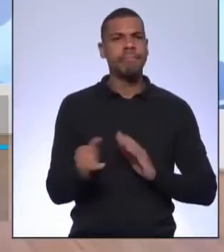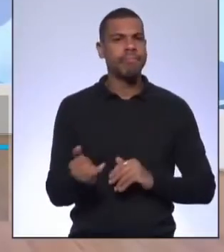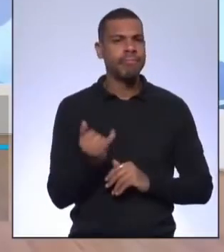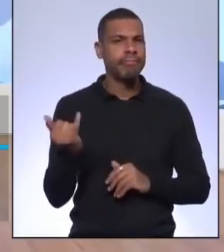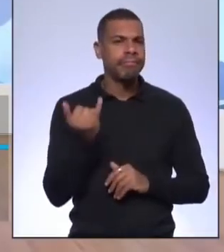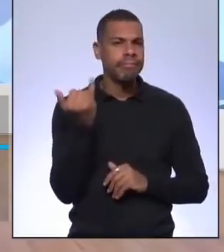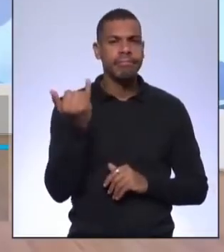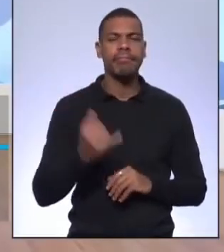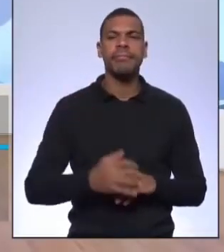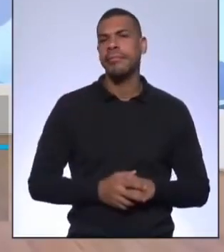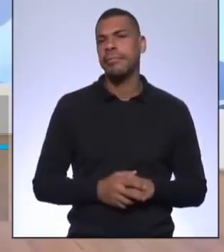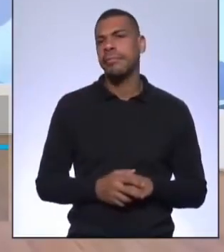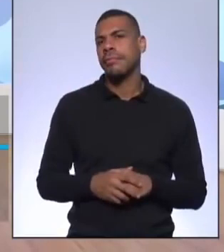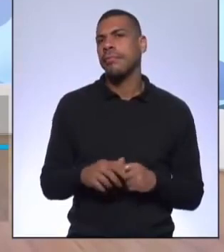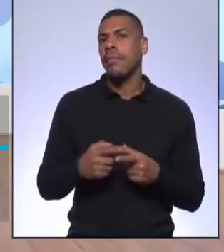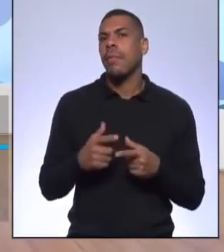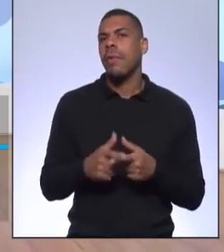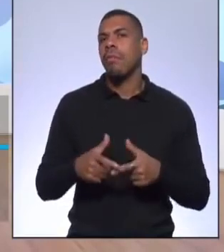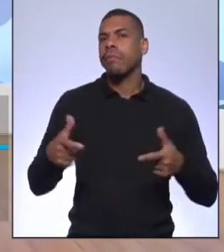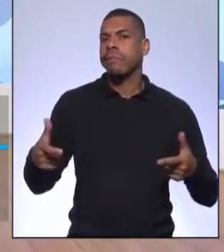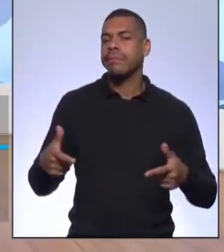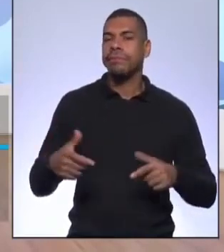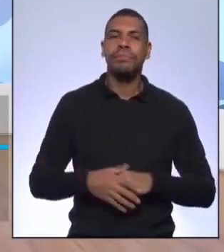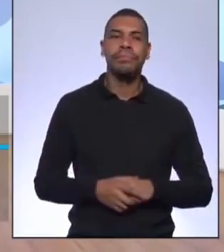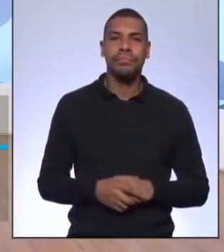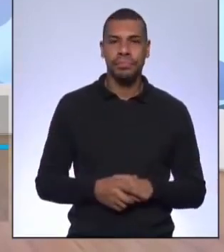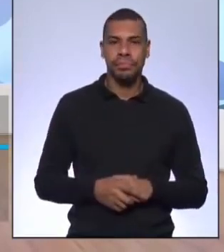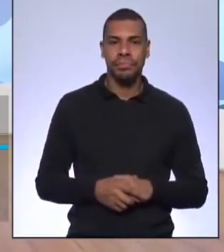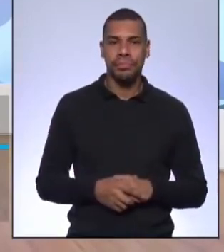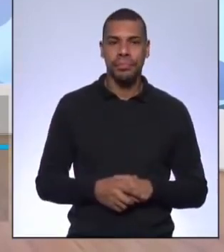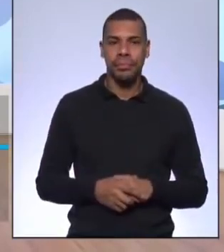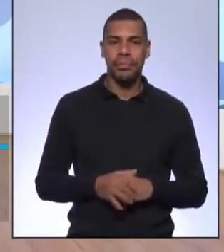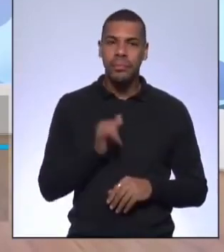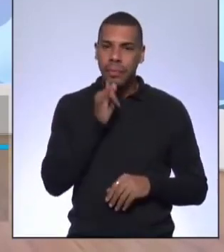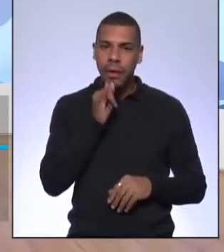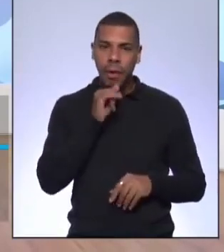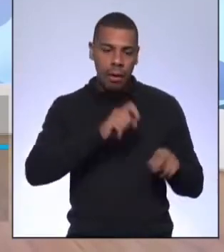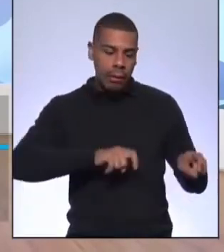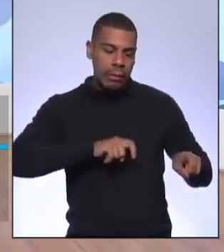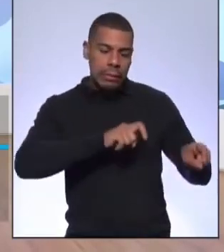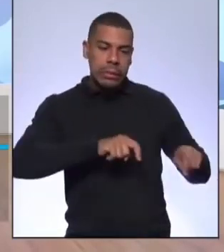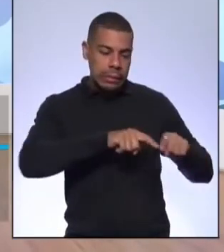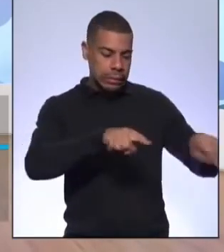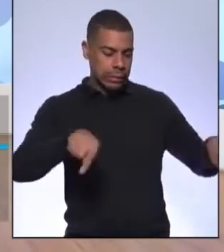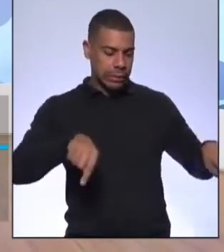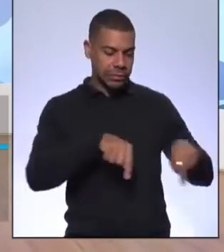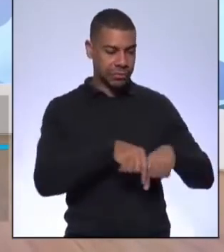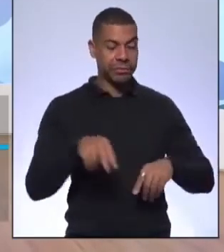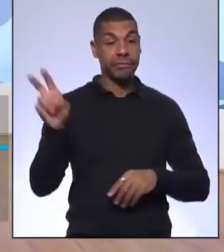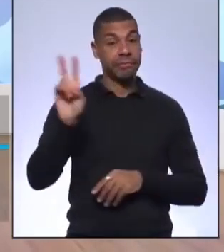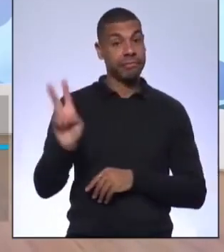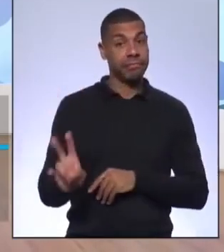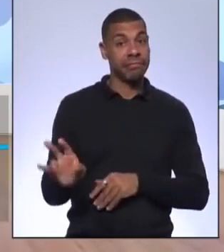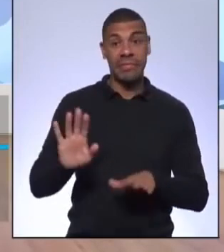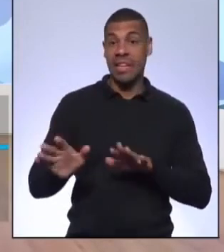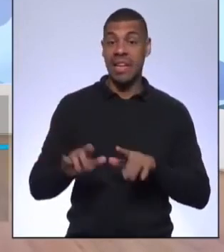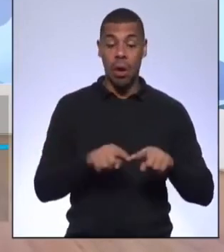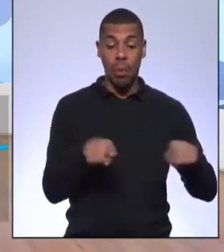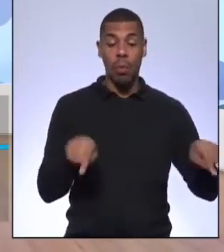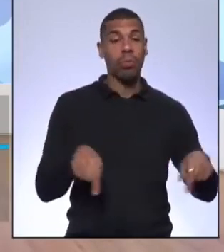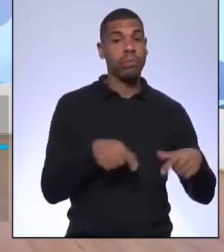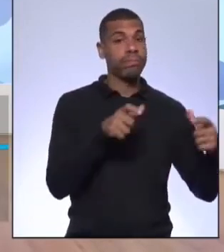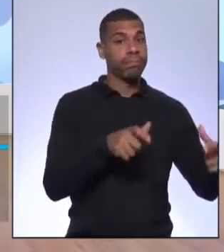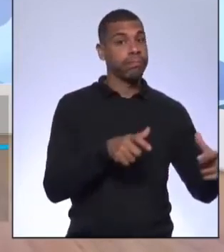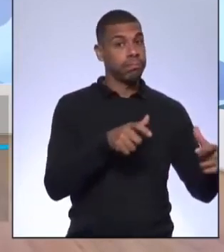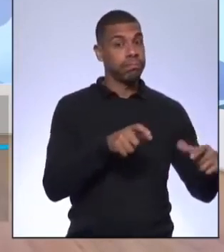dia, mais ainda é essa questão, né? A questão do agregar o valor, né? De repente não é nem a área que você tem,